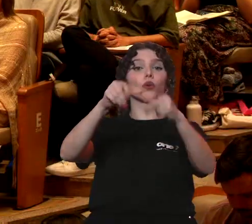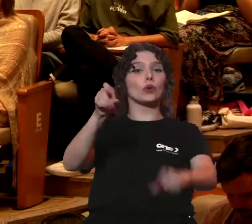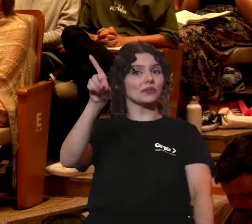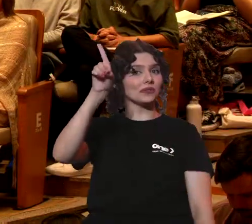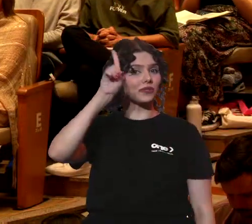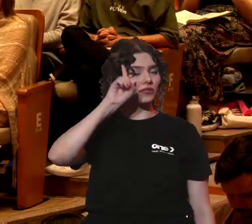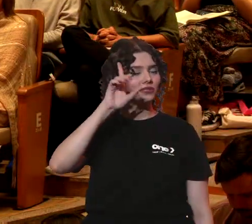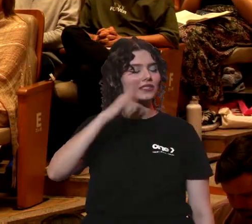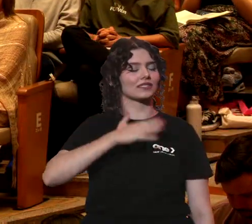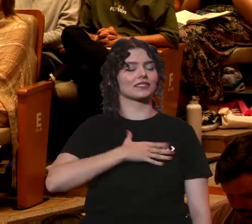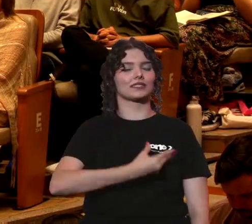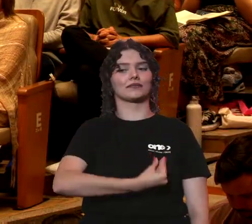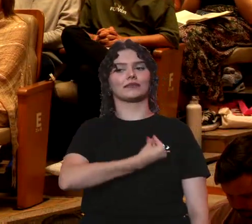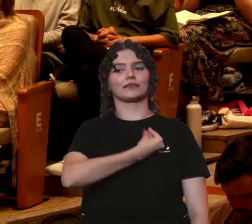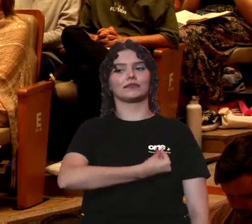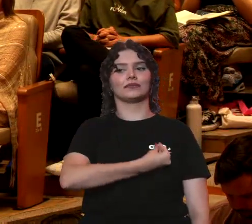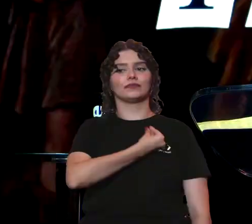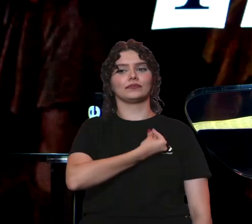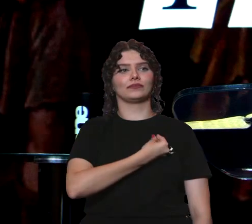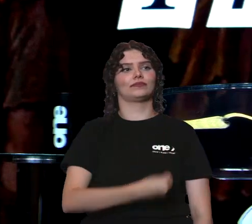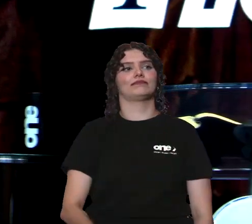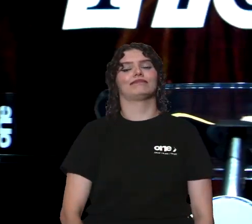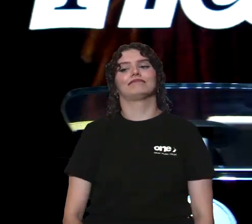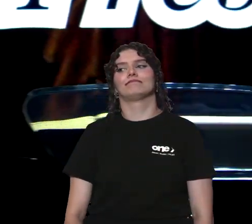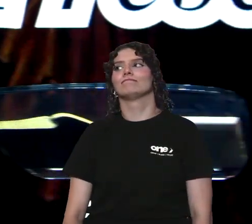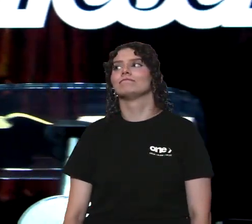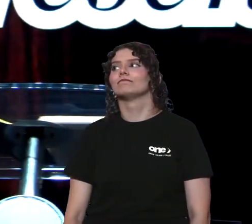da minha vida.